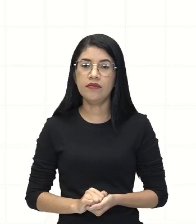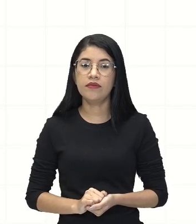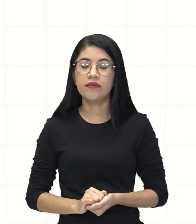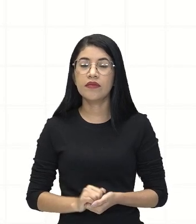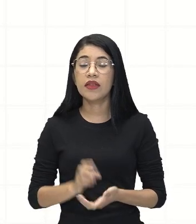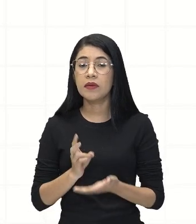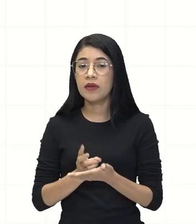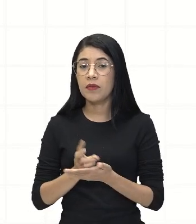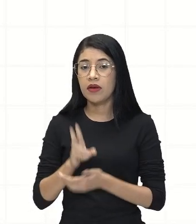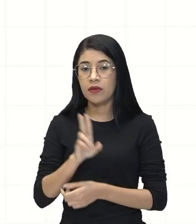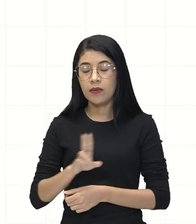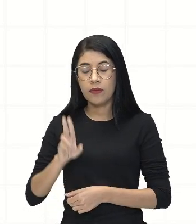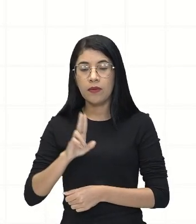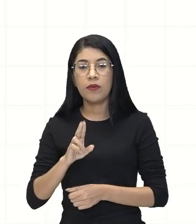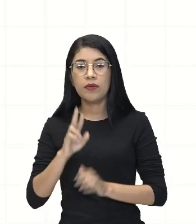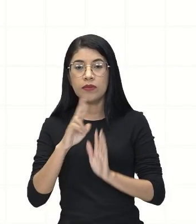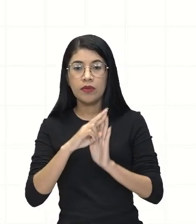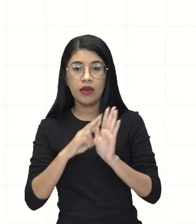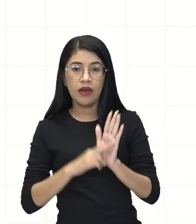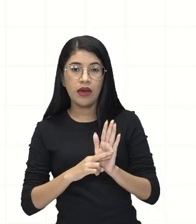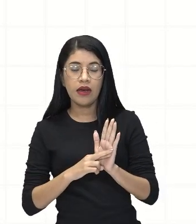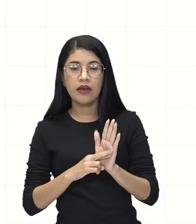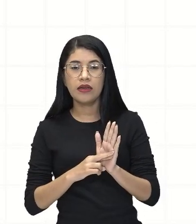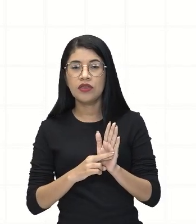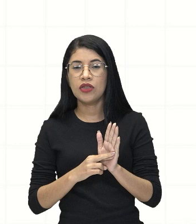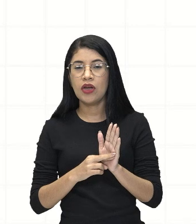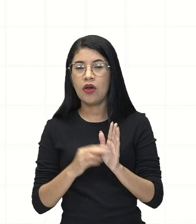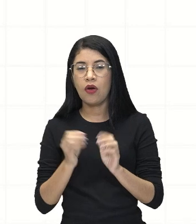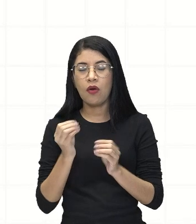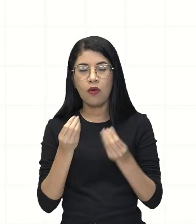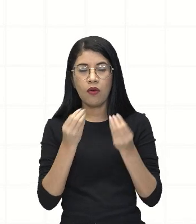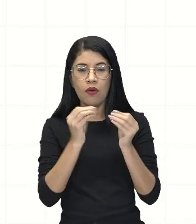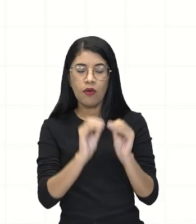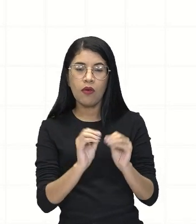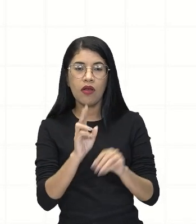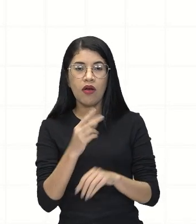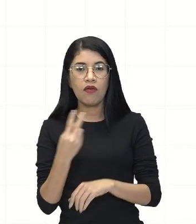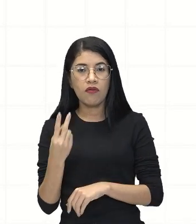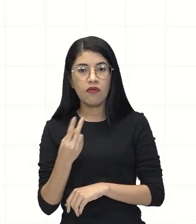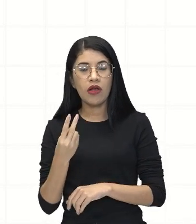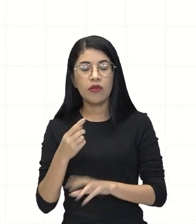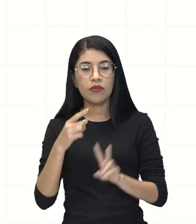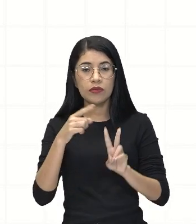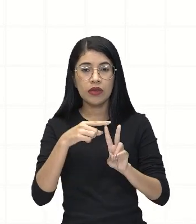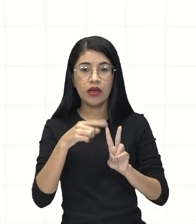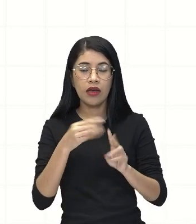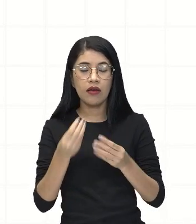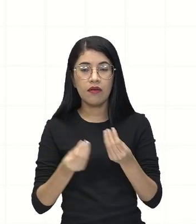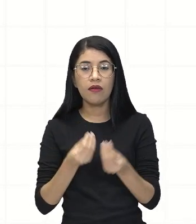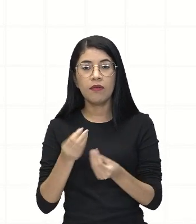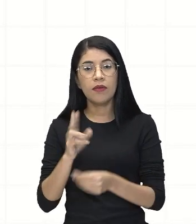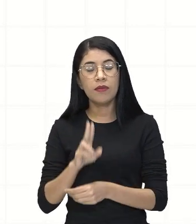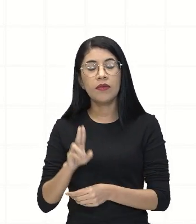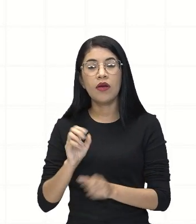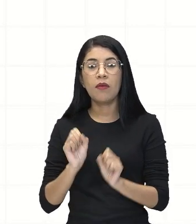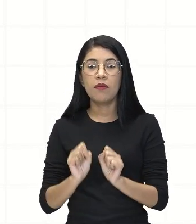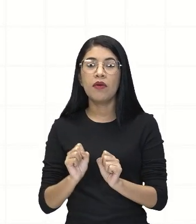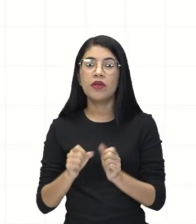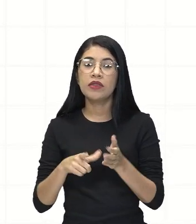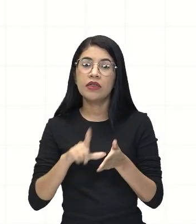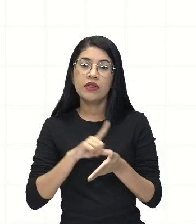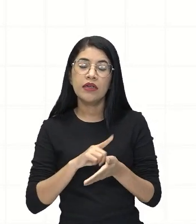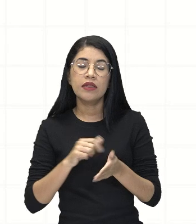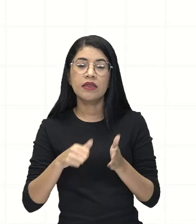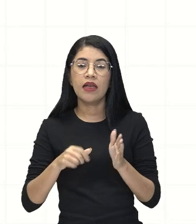quero aplicar essa propriedade de introdução do valor no radical, eu posso aplicar primeiro a propriedade